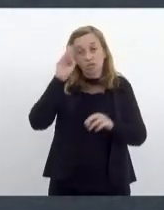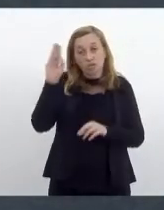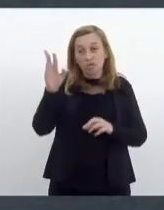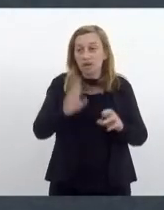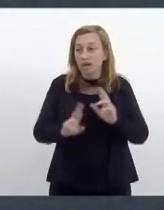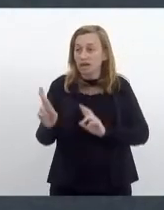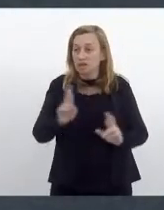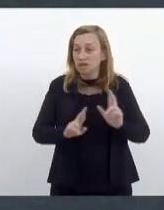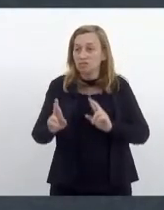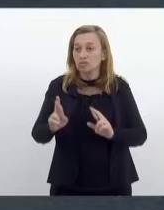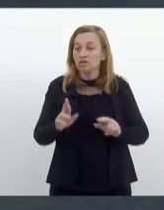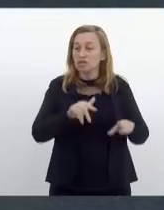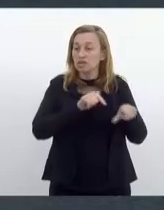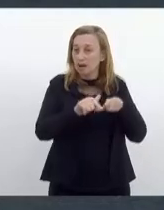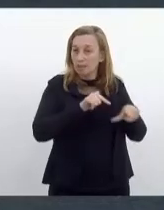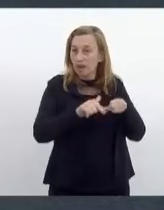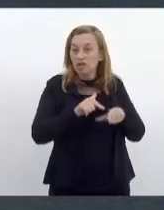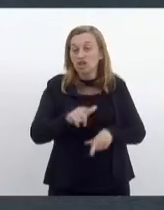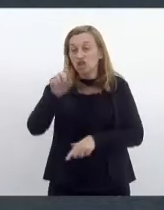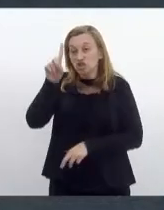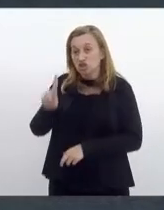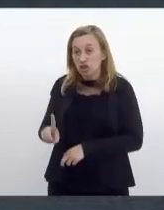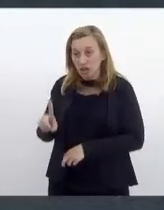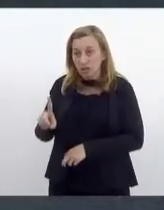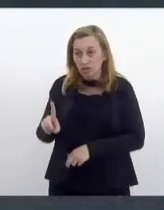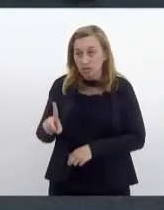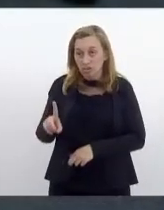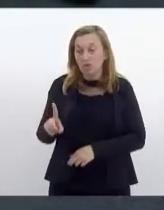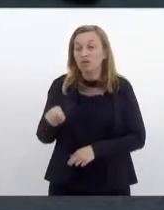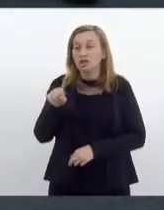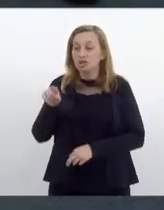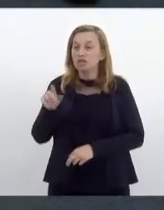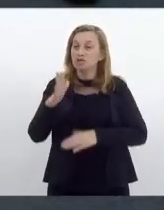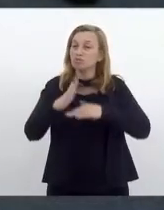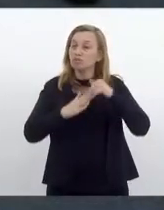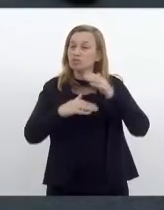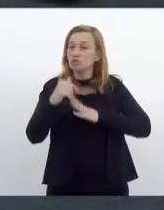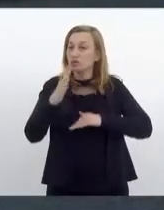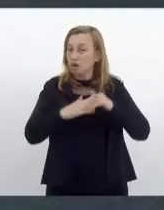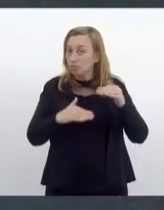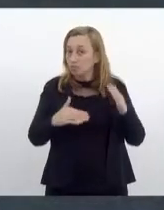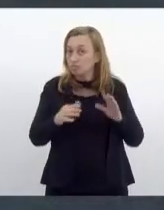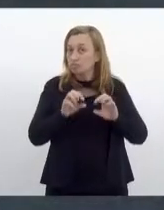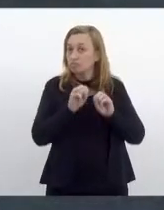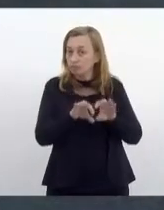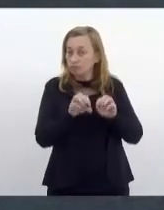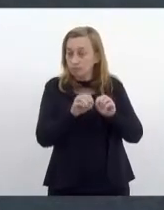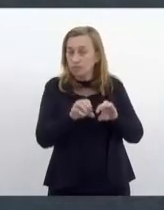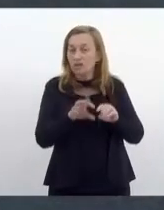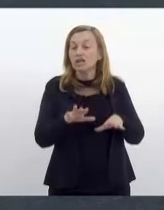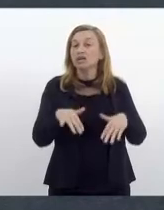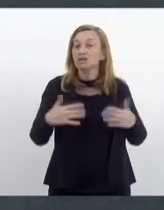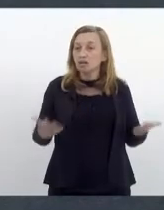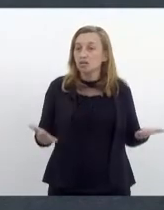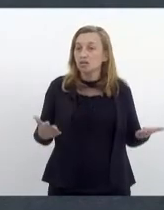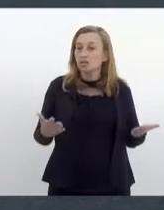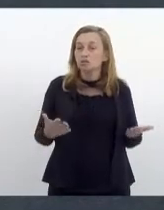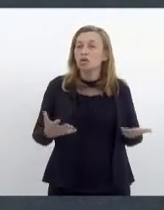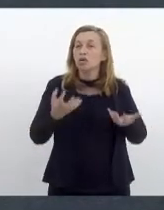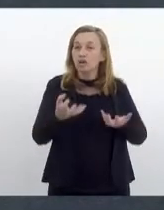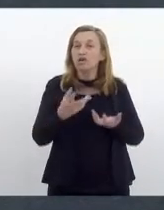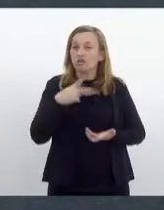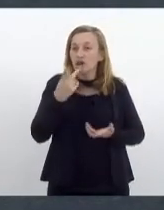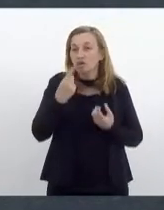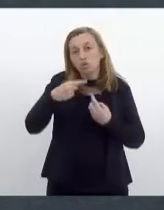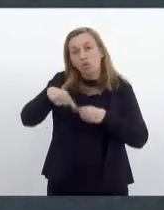de trabalho e de direitos autorais desse profissional de educação. Então, diante dessa problemática, eu quero dizer que eu